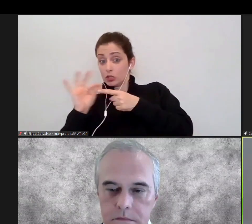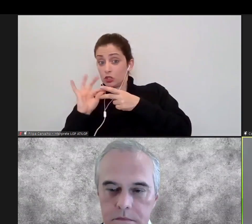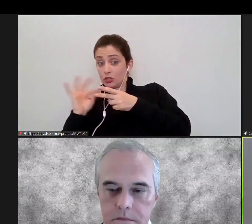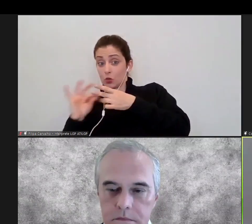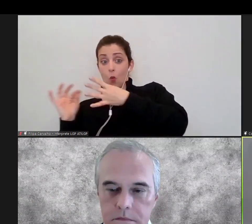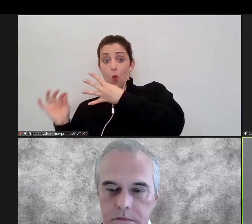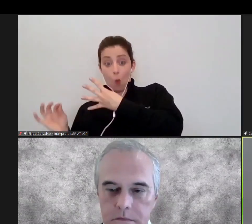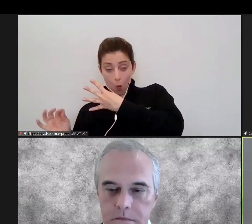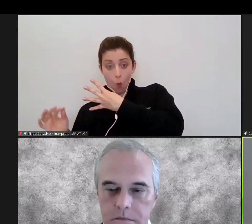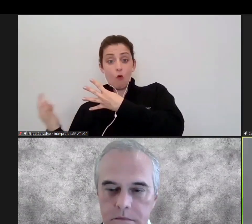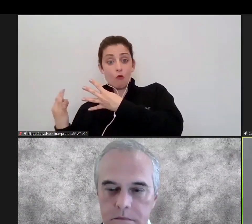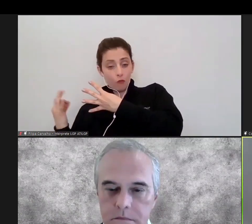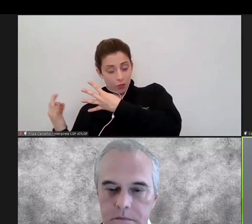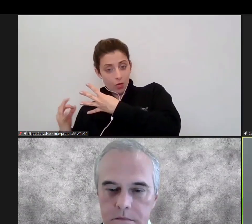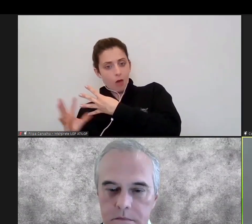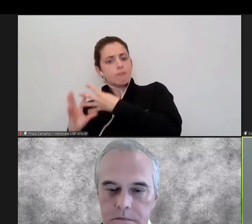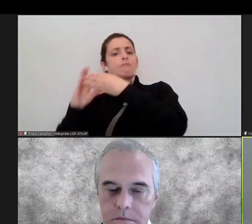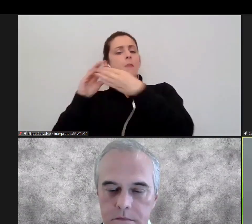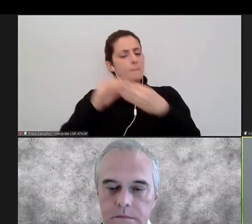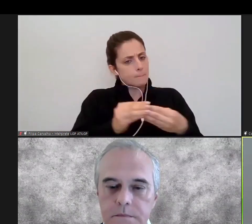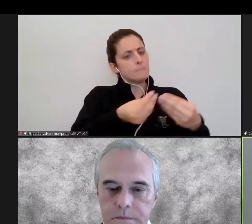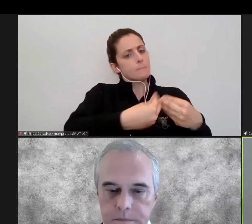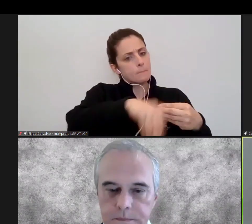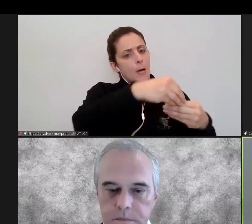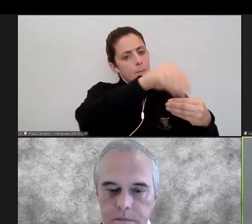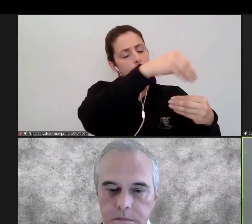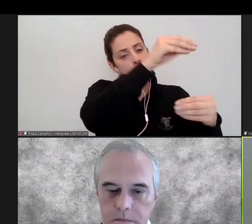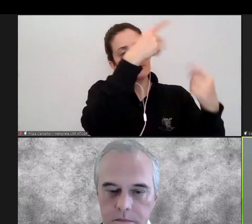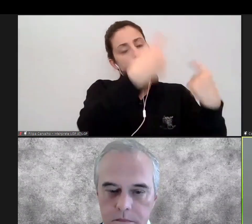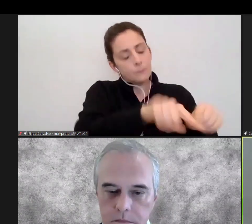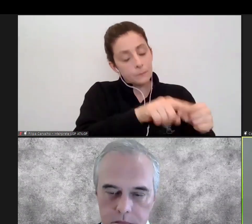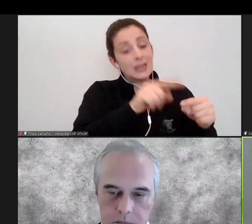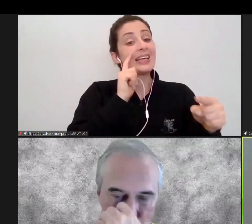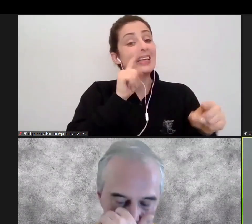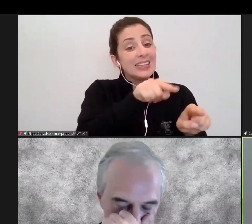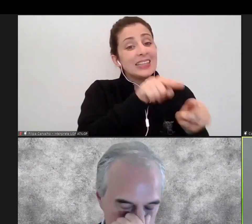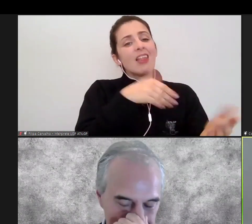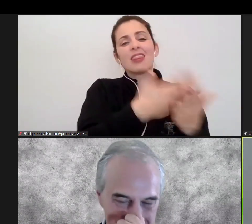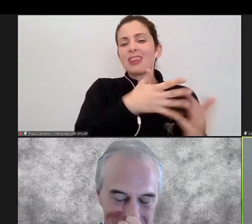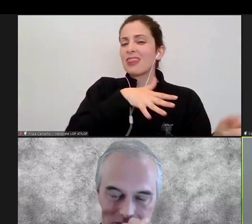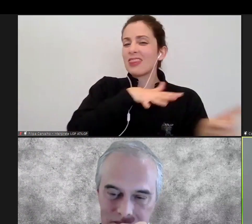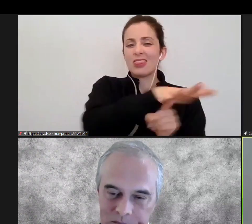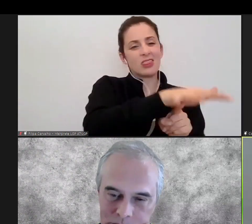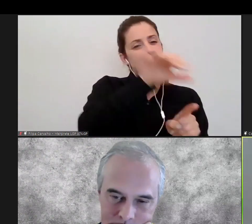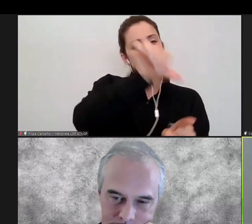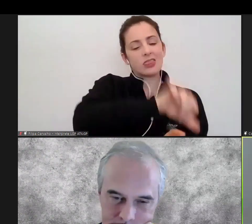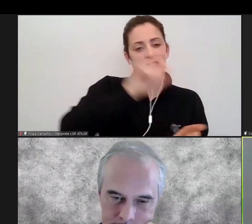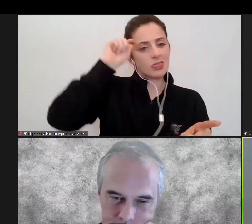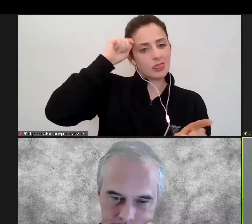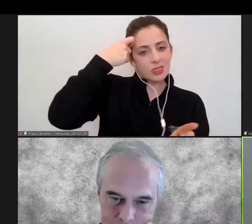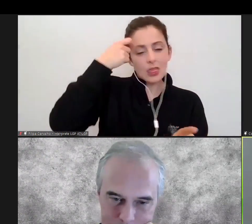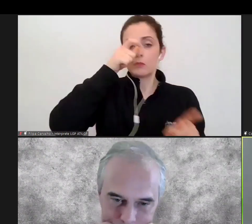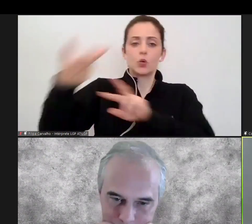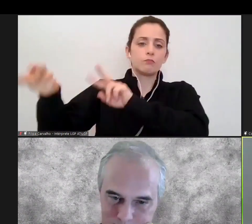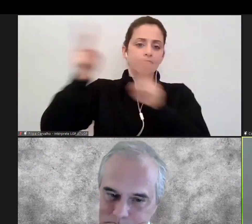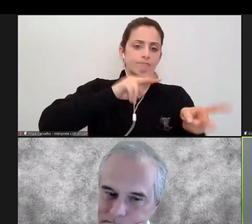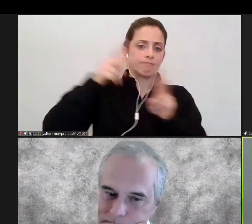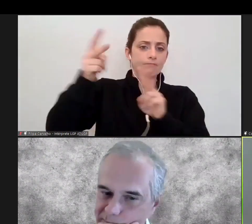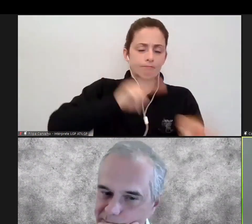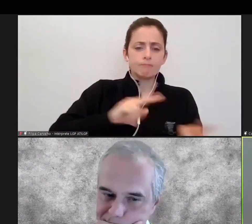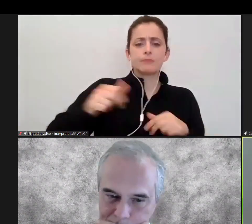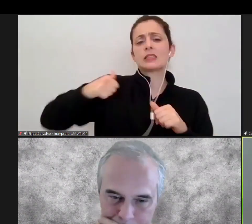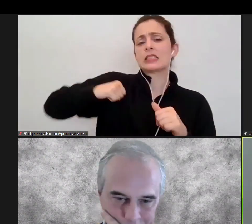entanto, há outros que afetam principalmente pessoas migrantes, pessoas portuguesas de origem estrangeira, comunidades ciganas